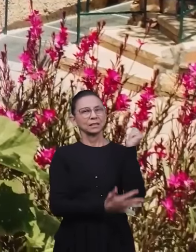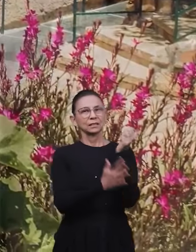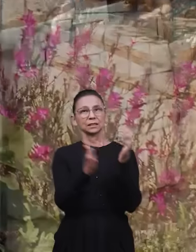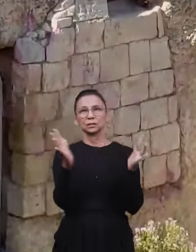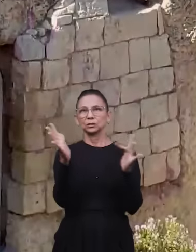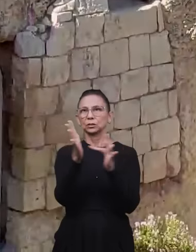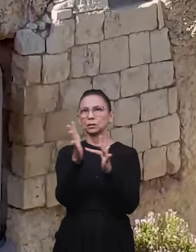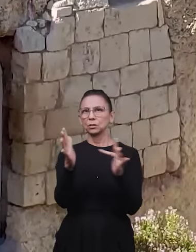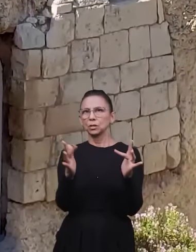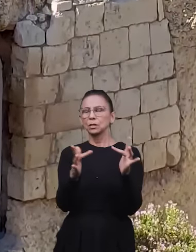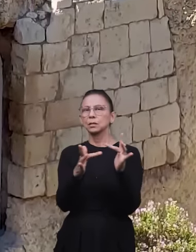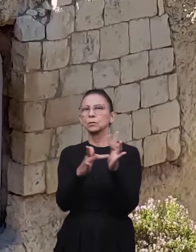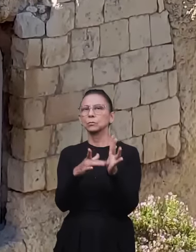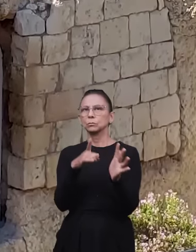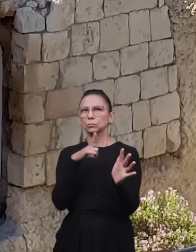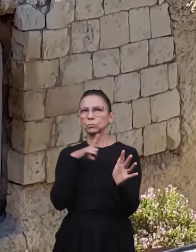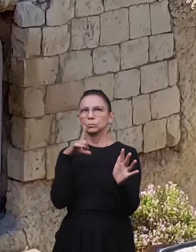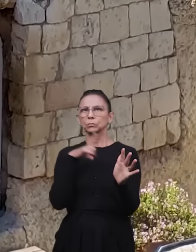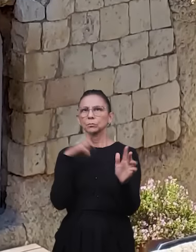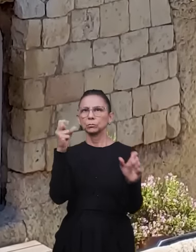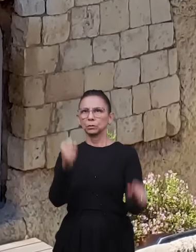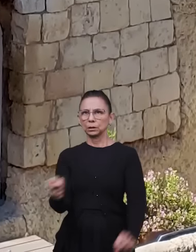temer, Pois o sangue de